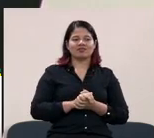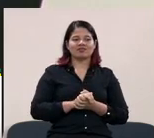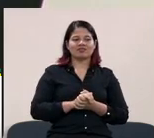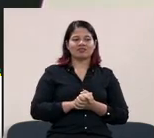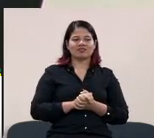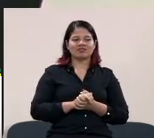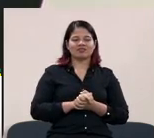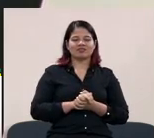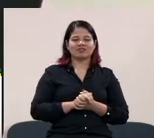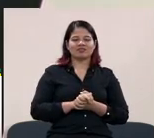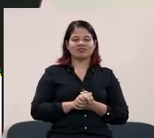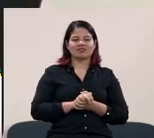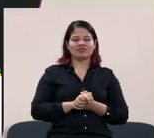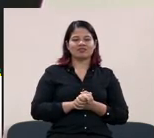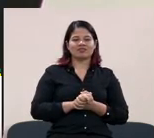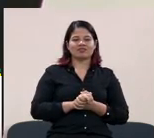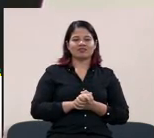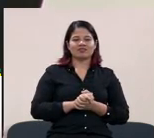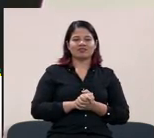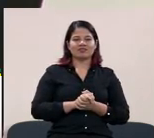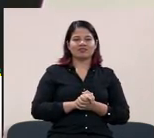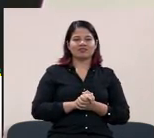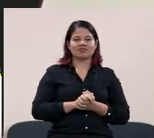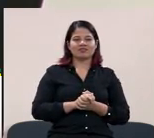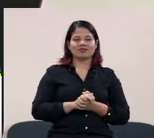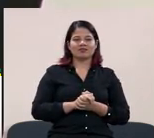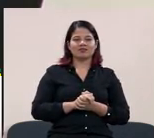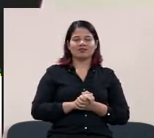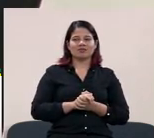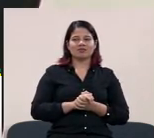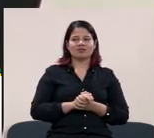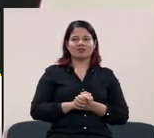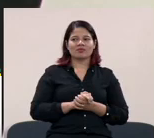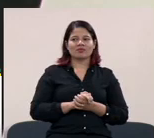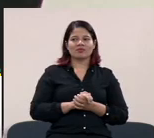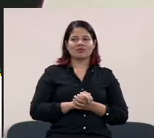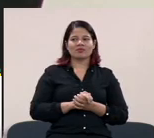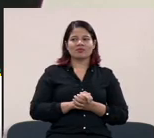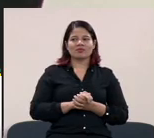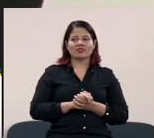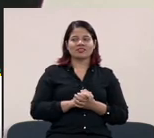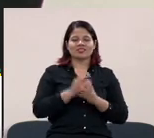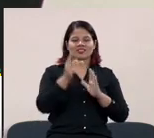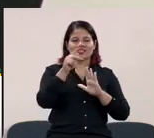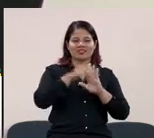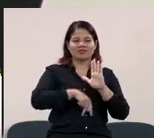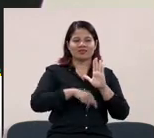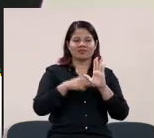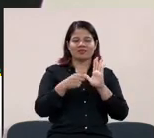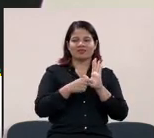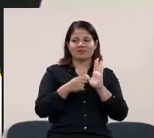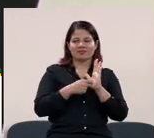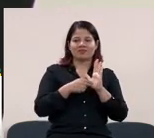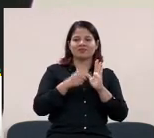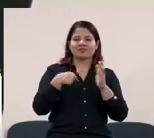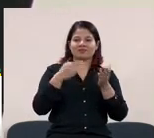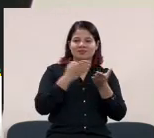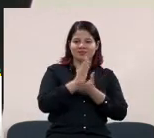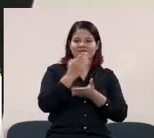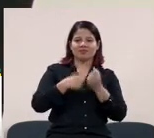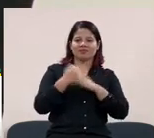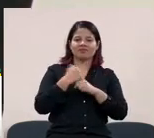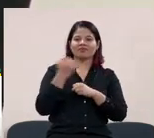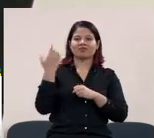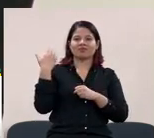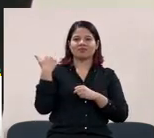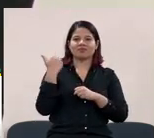Até perdi aqui o fio da meada. Que o deputado Jacir. Não, perdão. Um projeto que nós aprovamos que que garantia nas